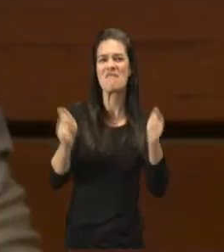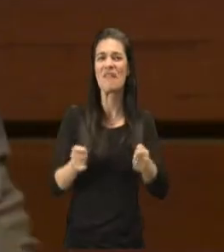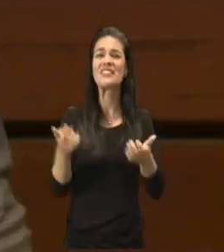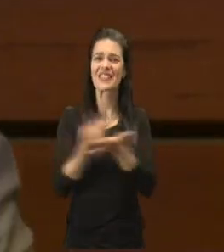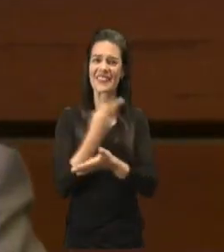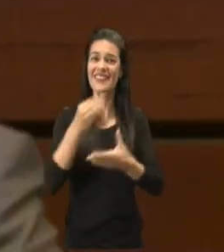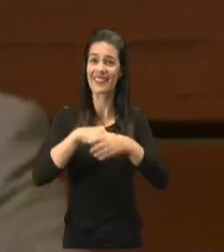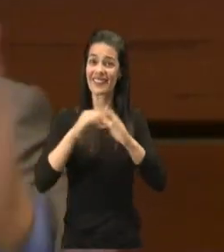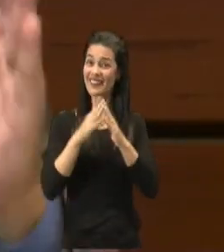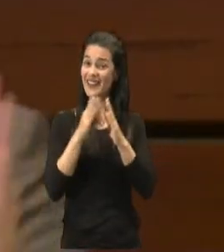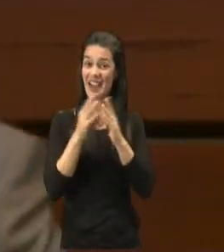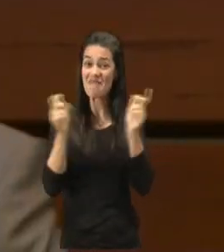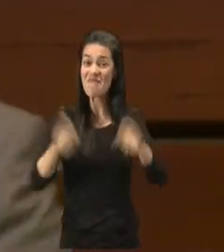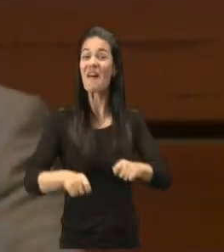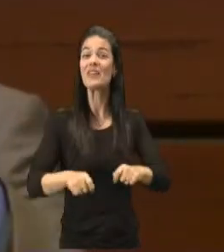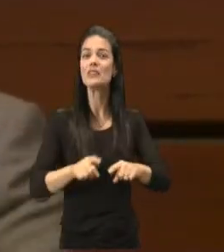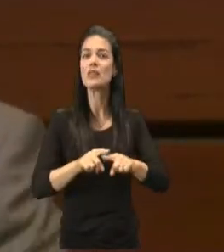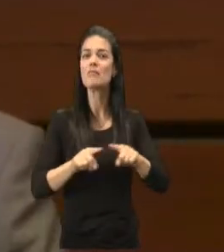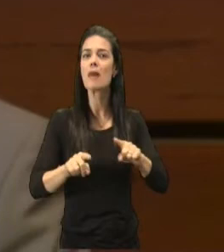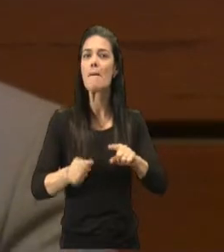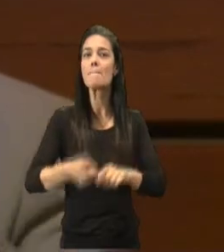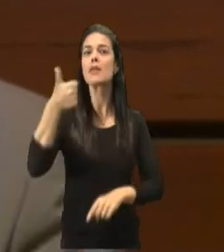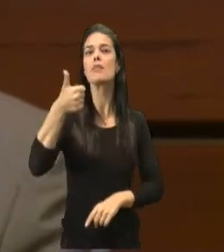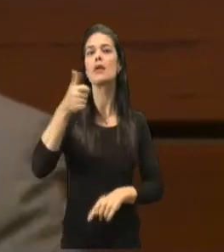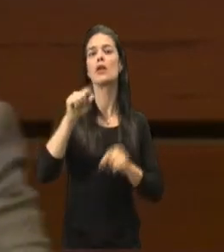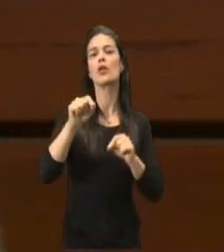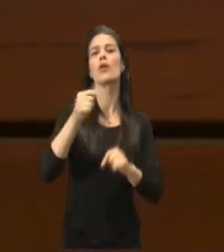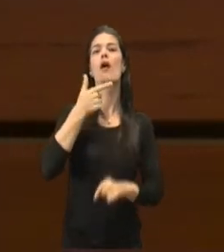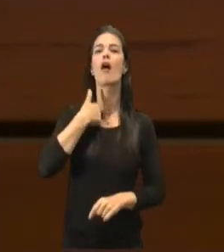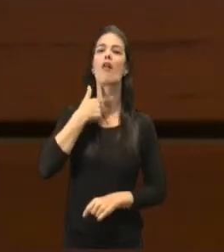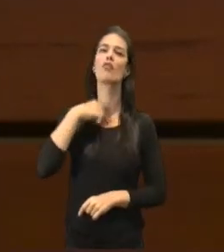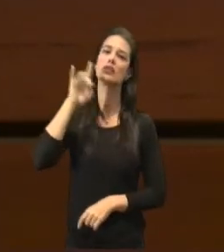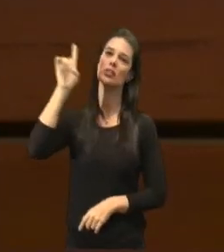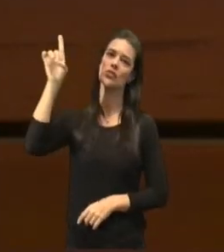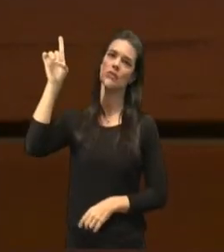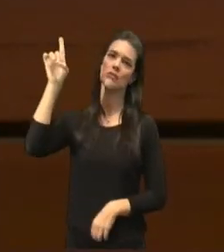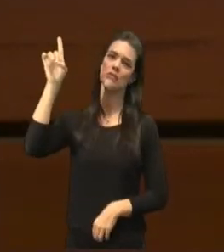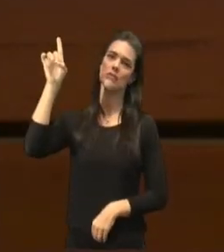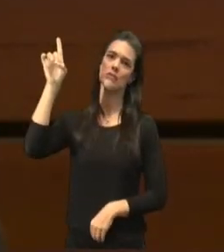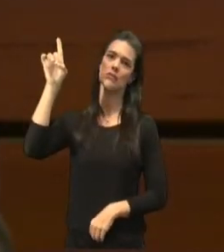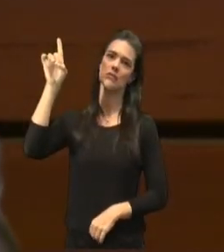mas nós não podemos abrir mão da vontade do Senhor sobre a nossa casa.